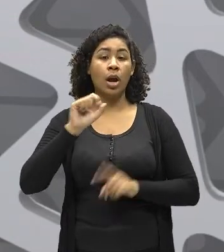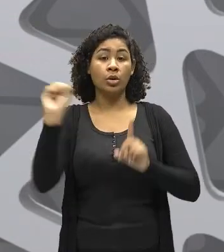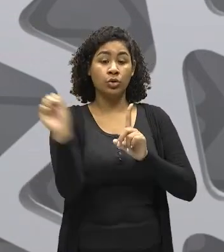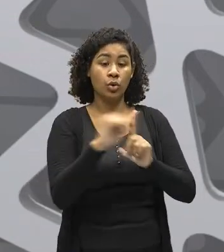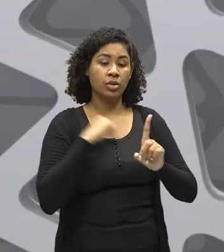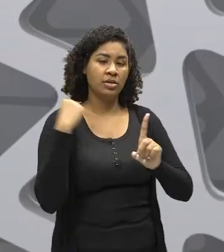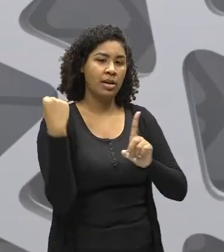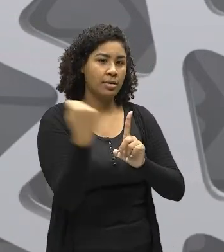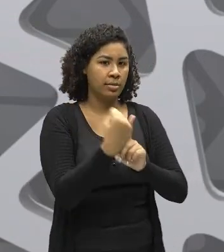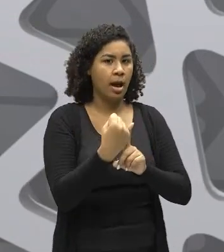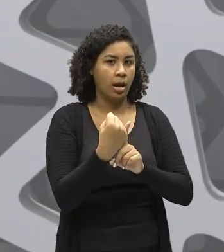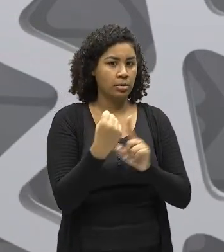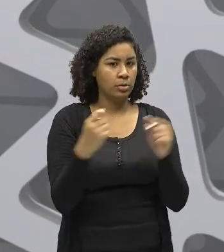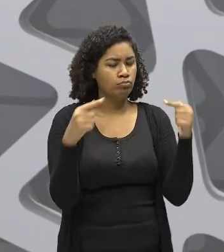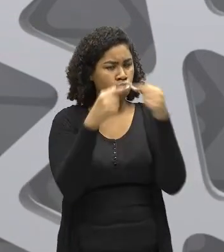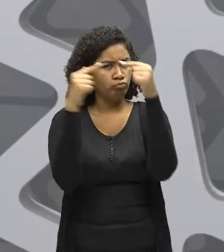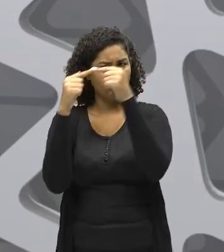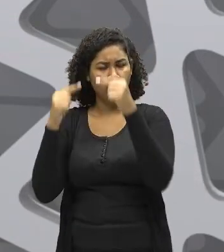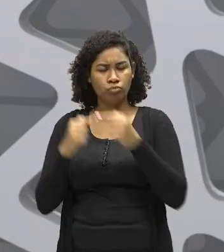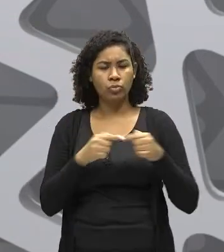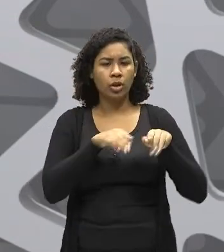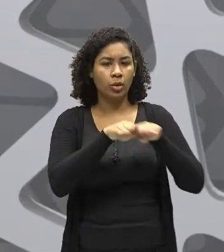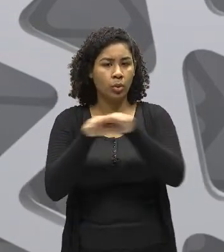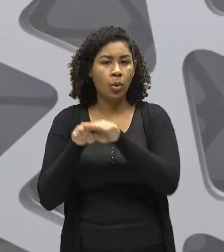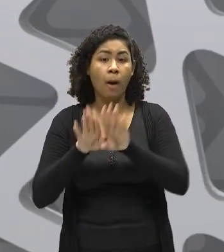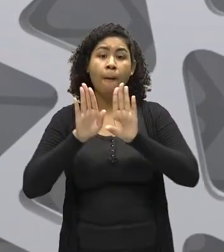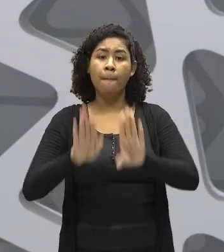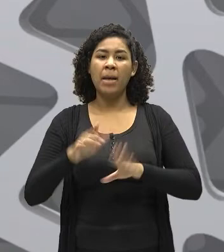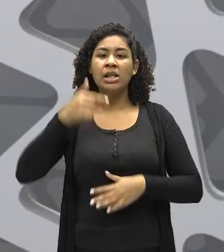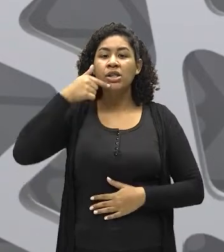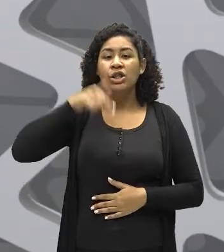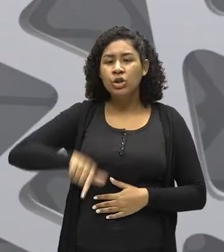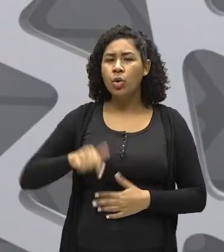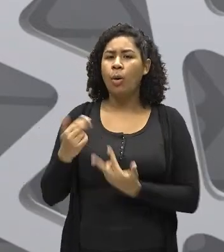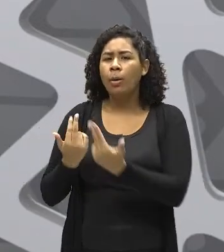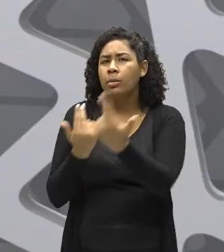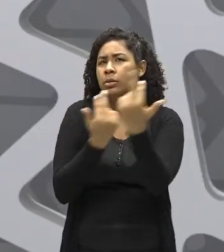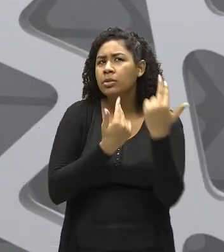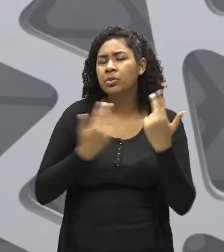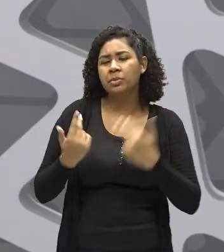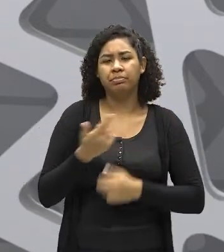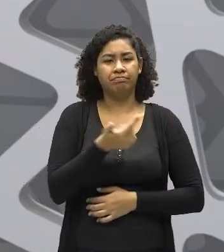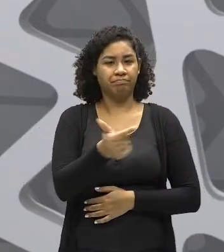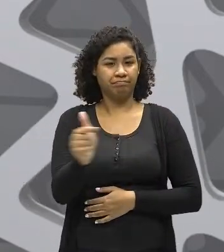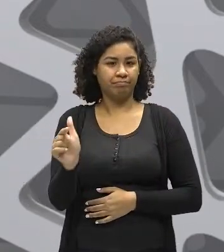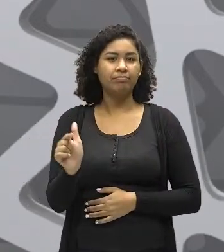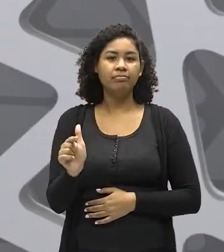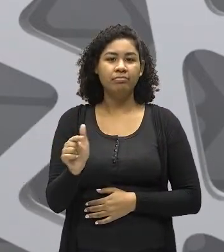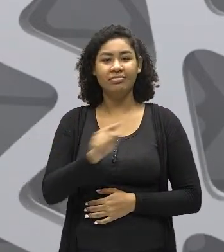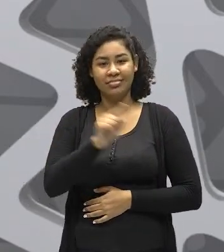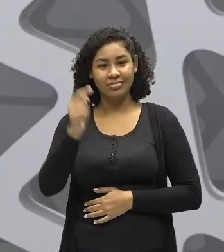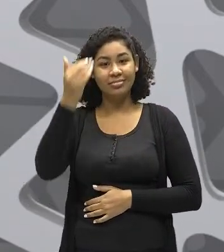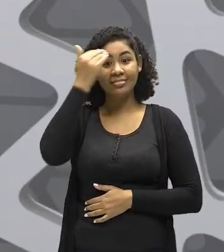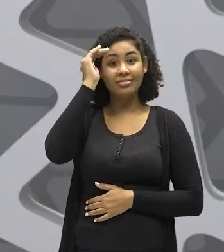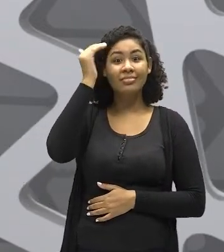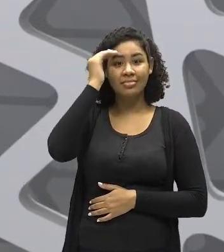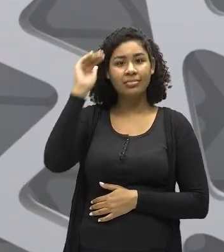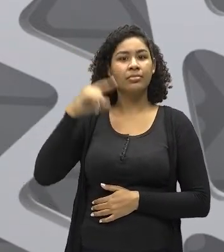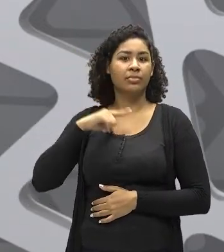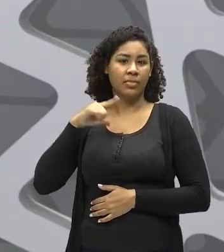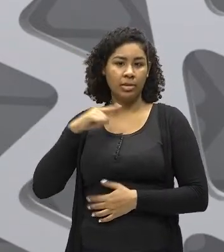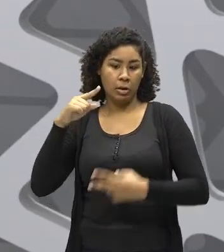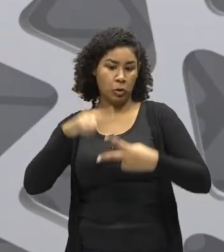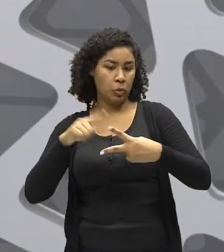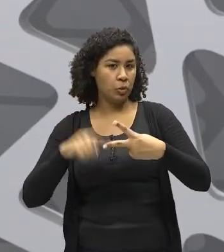certo? Mas isso não quer dizer que eles sejam iguais na sua língua, e vocês já conseguem entender isso por conta dos troncos linguísticos que vocês estudaram